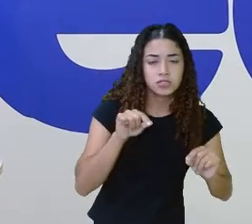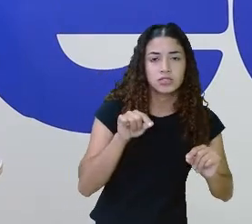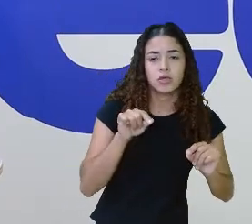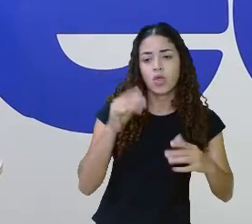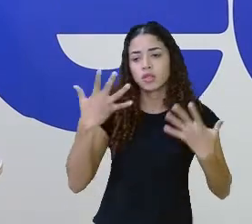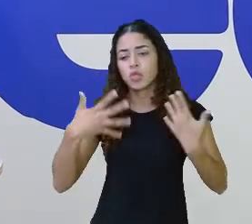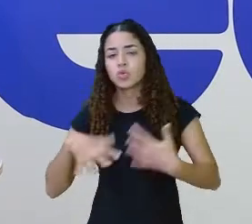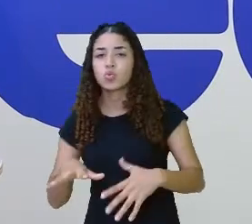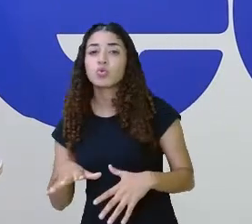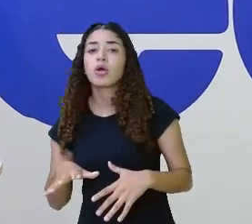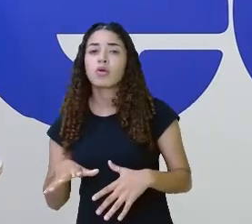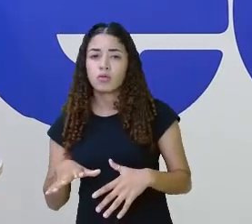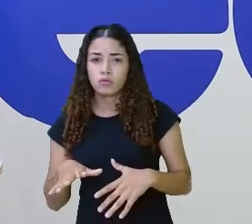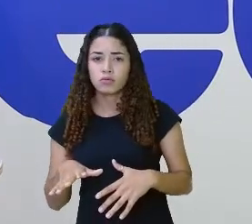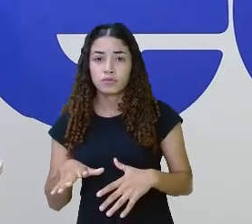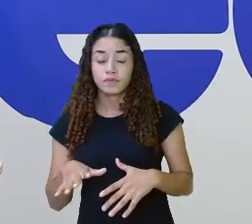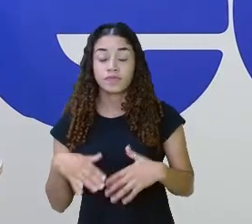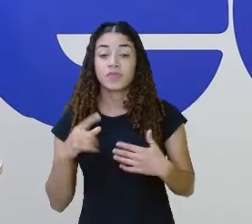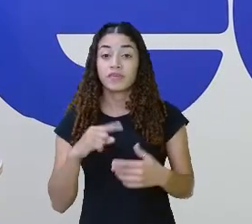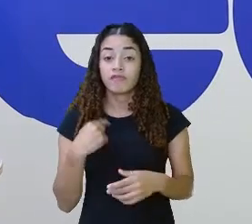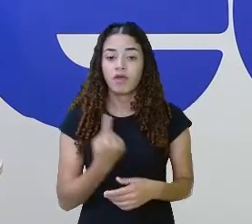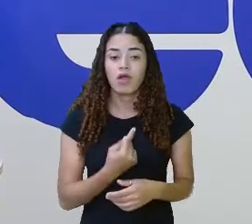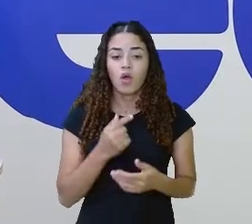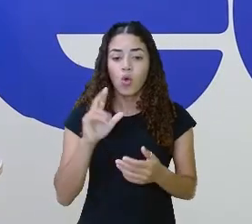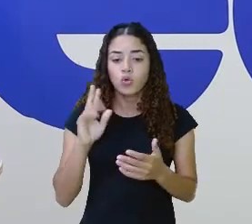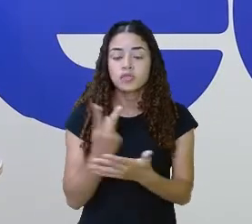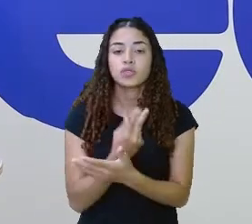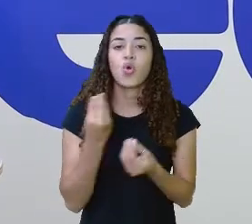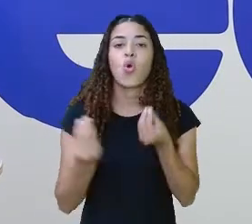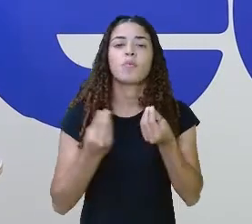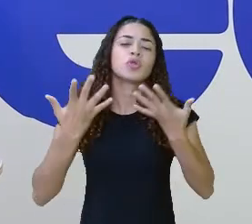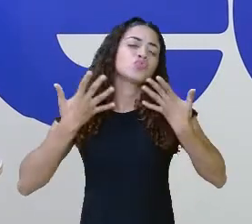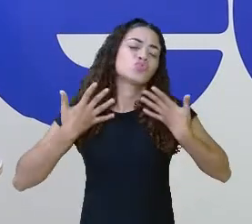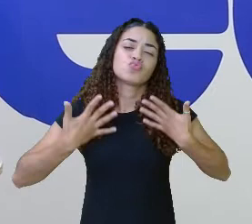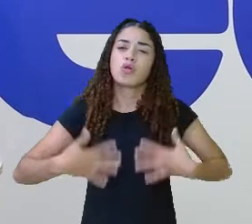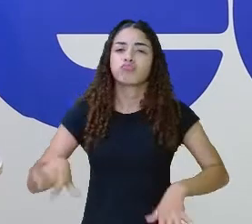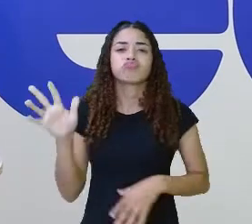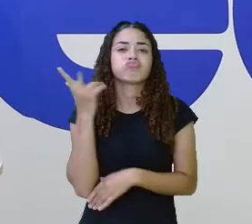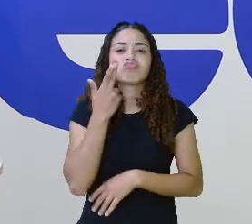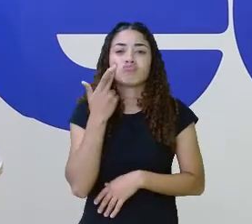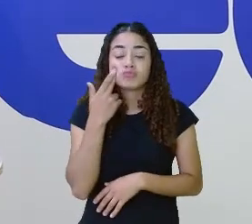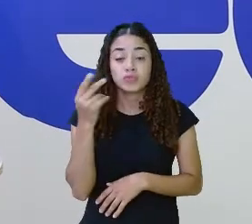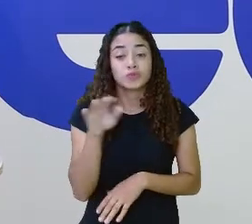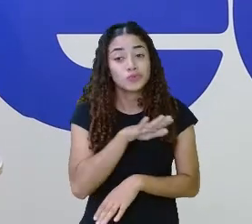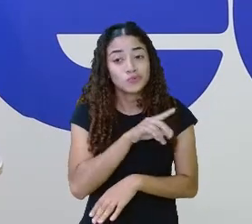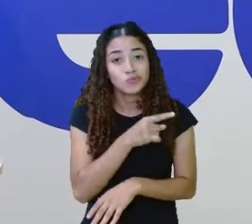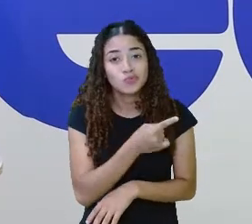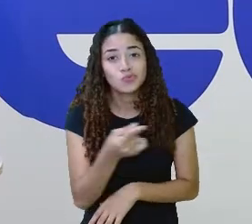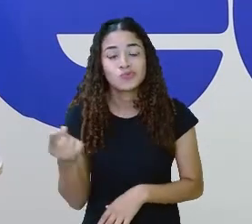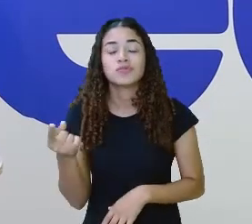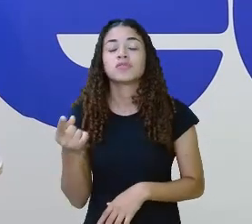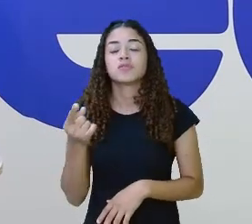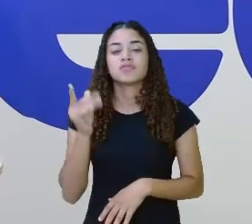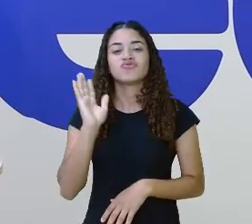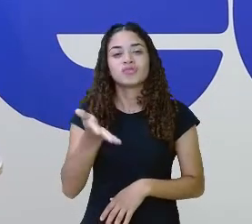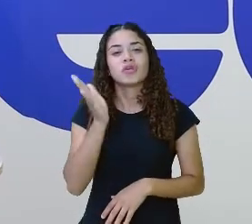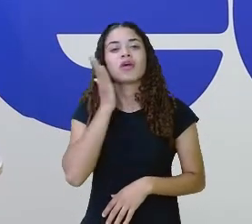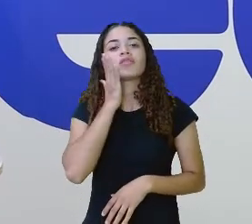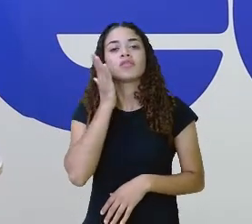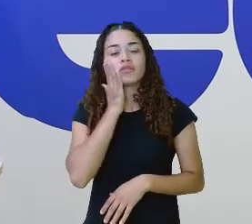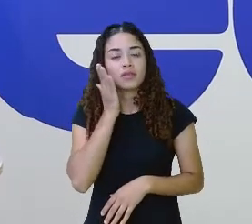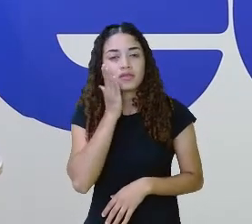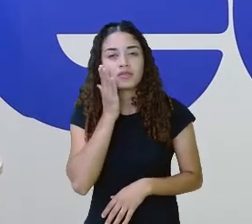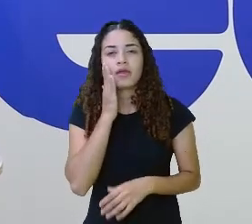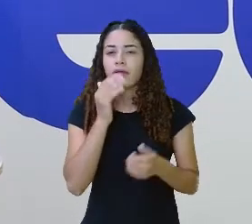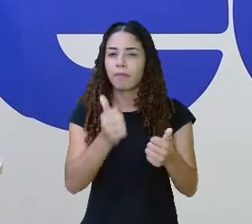aula, né? É uma seleção que vai acontecer naturalmente. Então, acho que todo mundo entendeu bem quando você coloca aí que é como